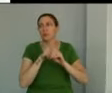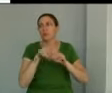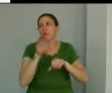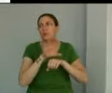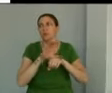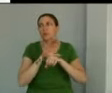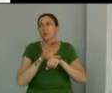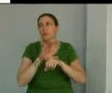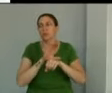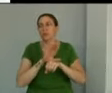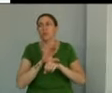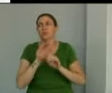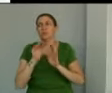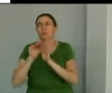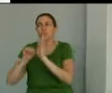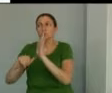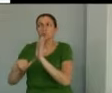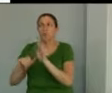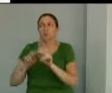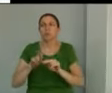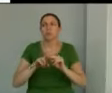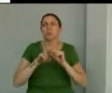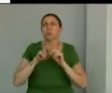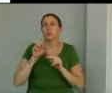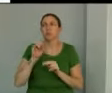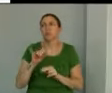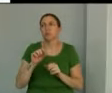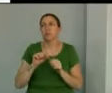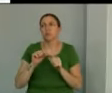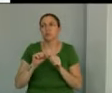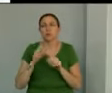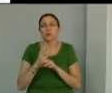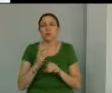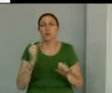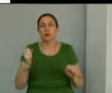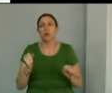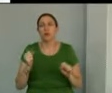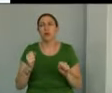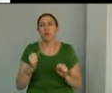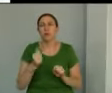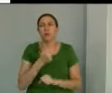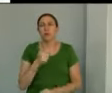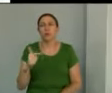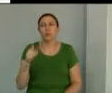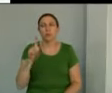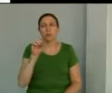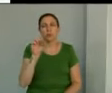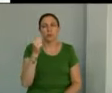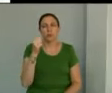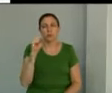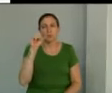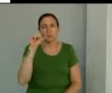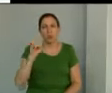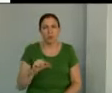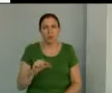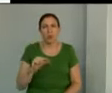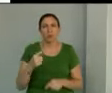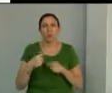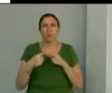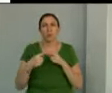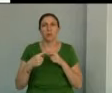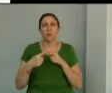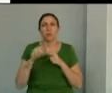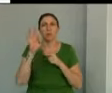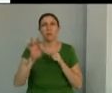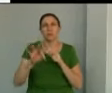puro que vem. Então, por isso, se alguém for fazer a conta, pegar o FPM vezes 20% não dá 18, dá um pouquinho menos. Tá? Por causa das cotas extras, que